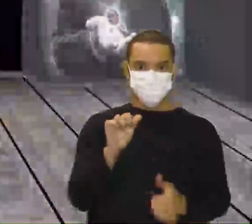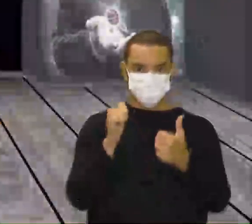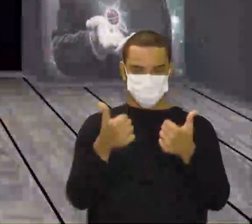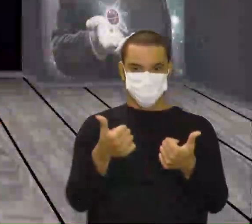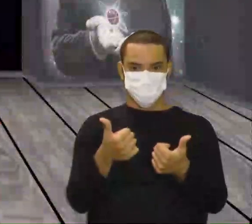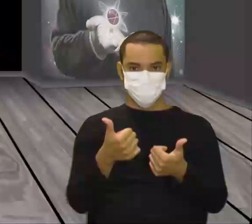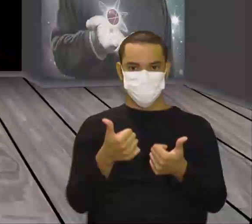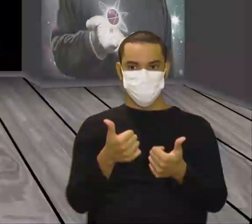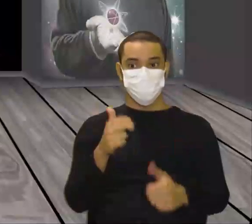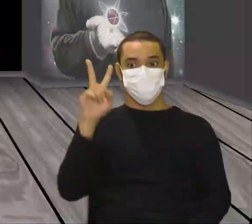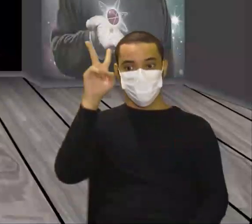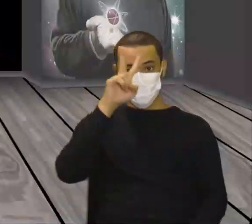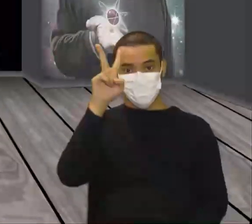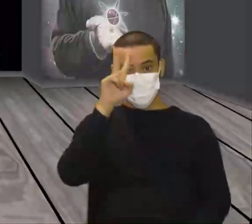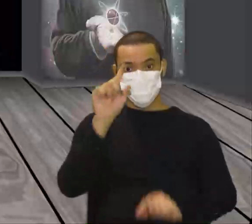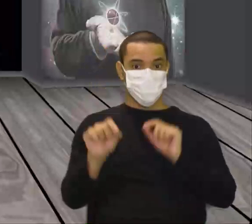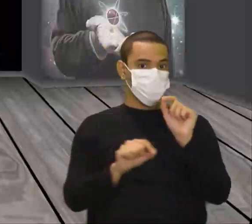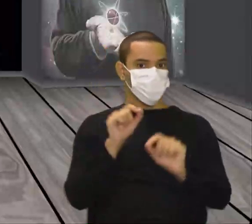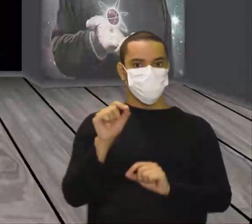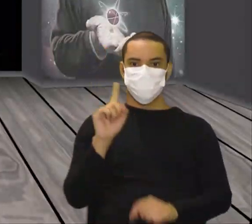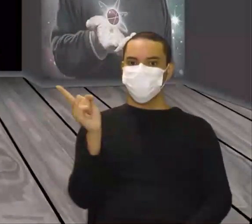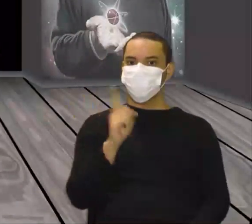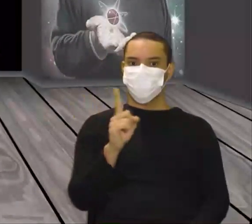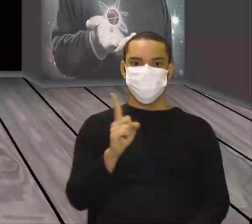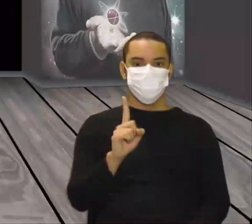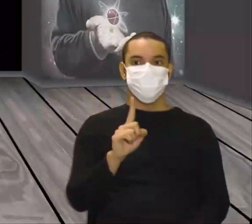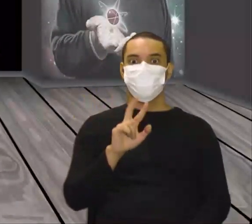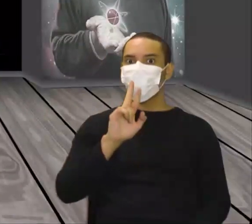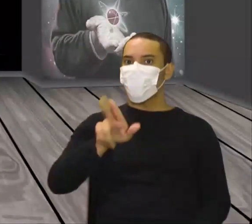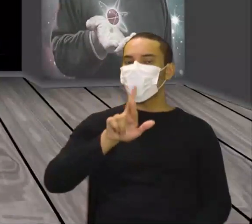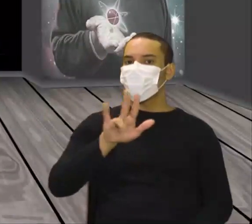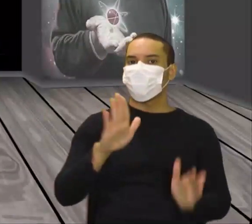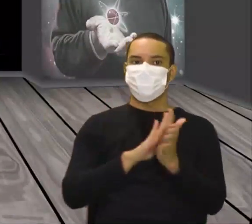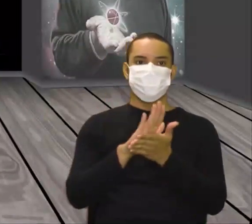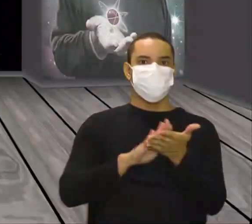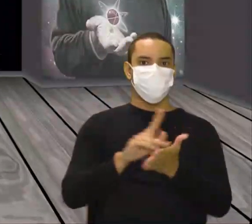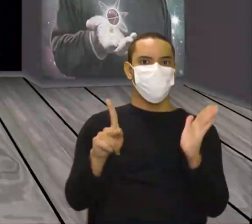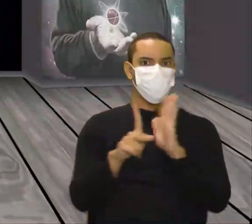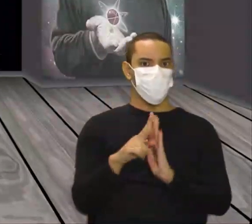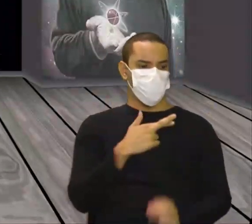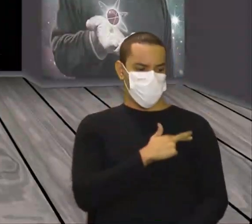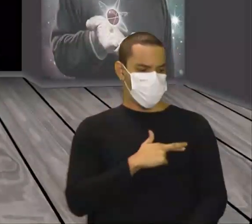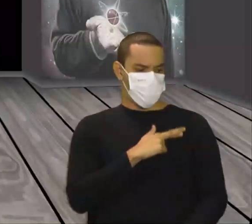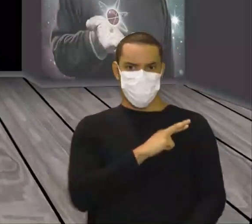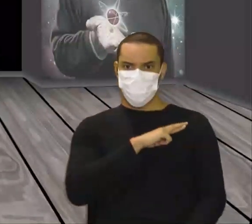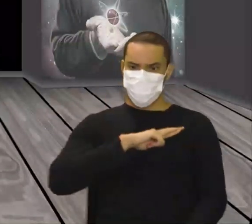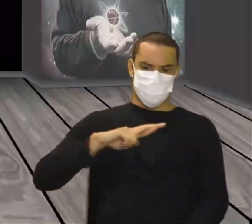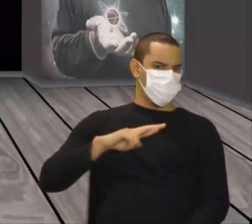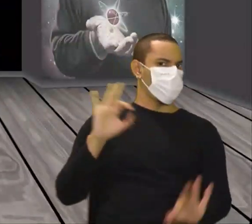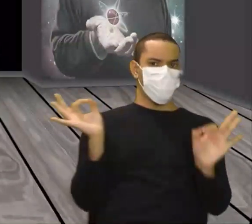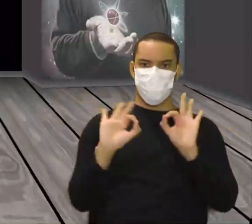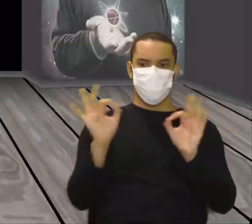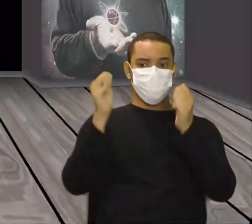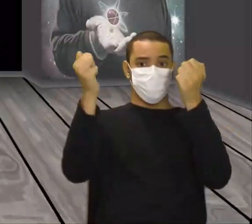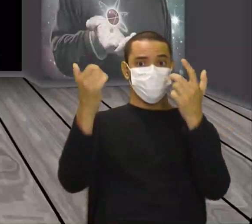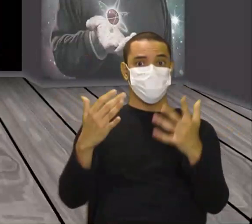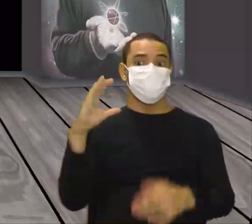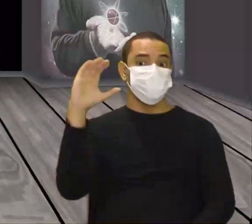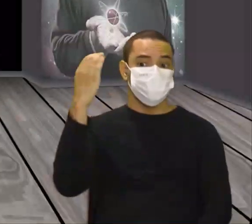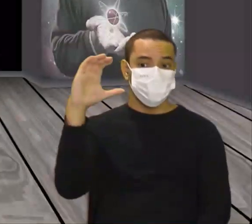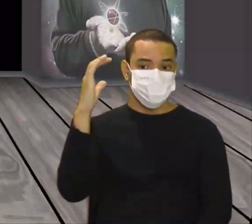olhadinha aqui. Lembrando, tá, gente? Não vão levar isso para o lado religioso. Aqui nós estamos falando de ciência.